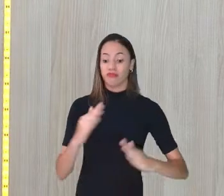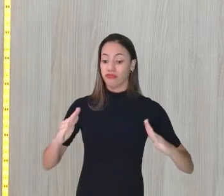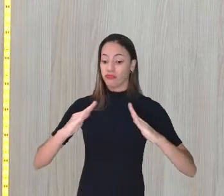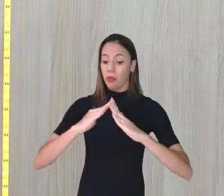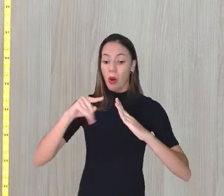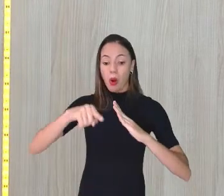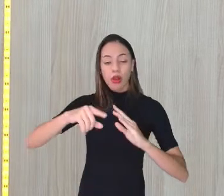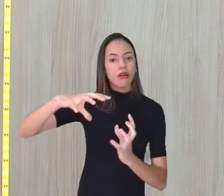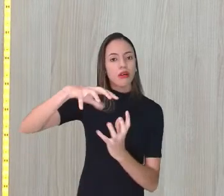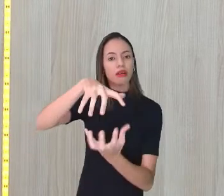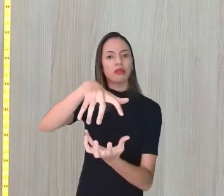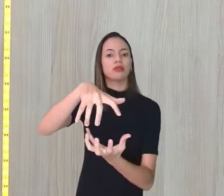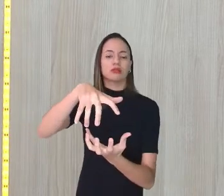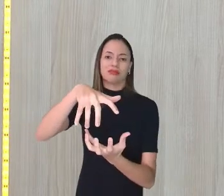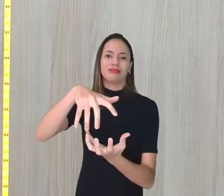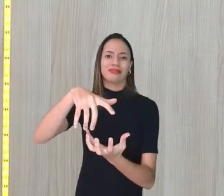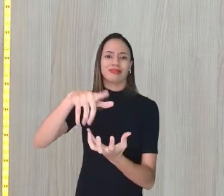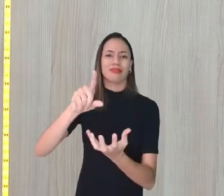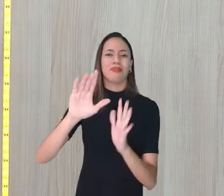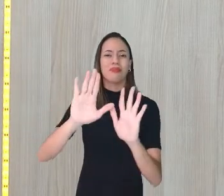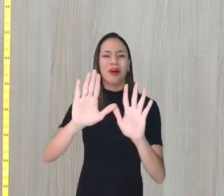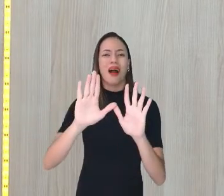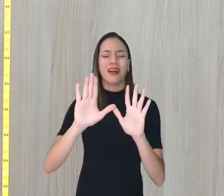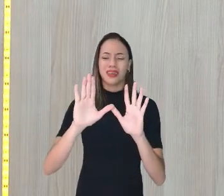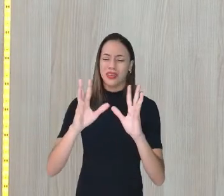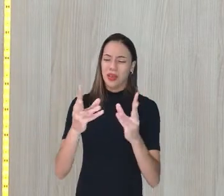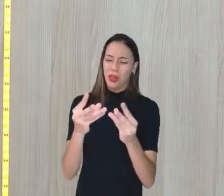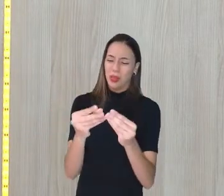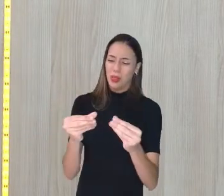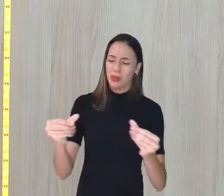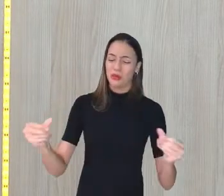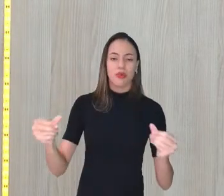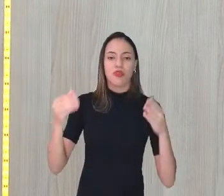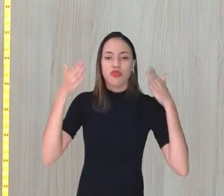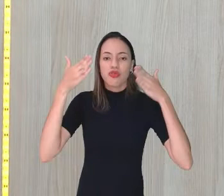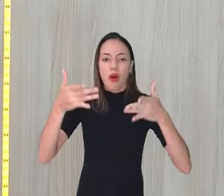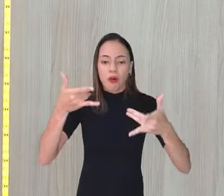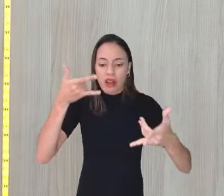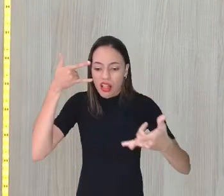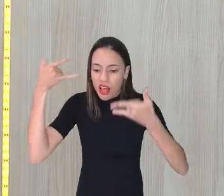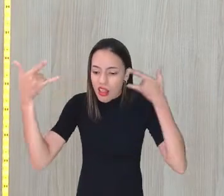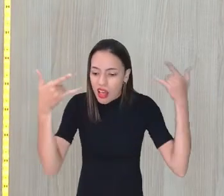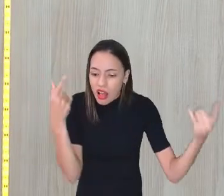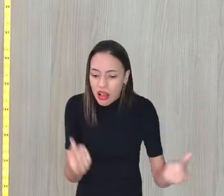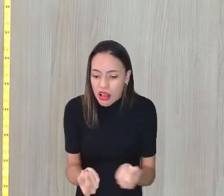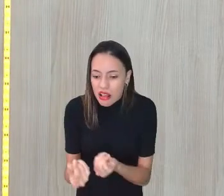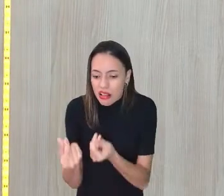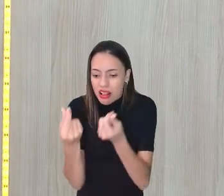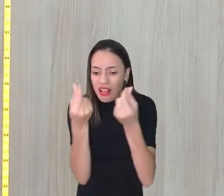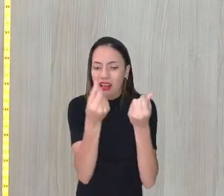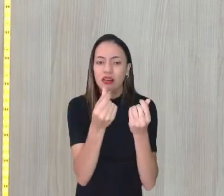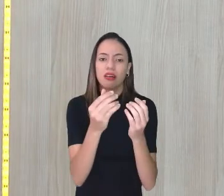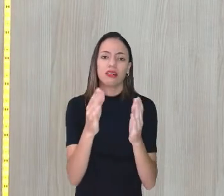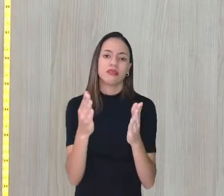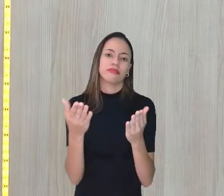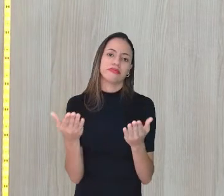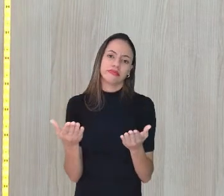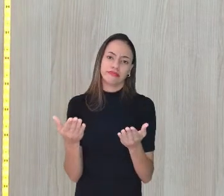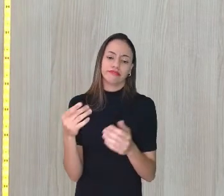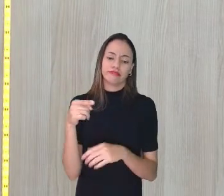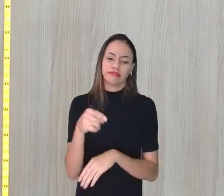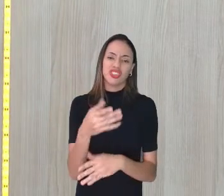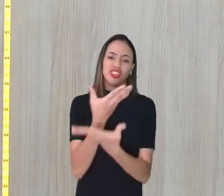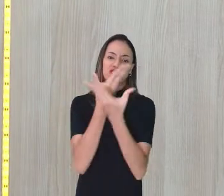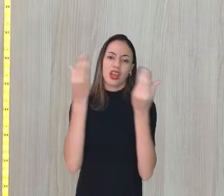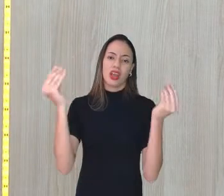nesse olhar, né, destruidor, visando só lucro, né, o dinheiro, a gente acaba esquecendo,